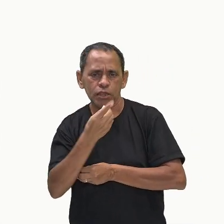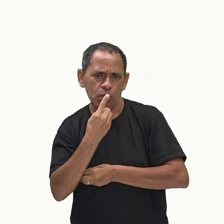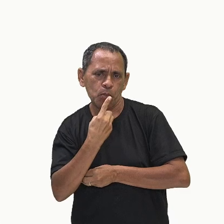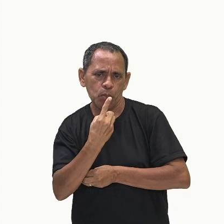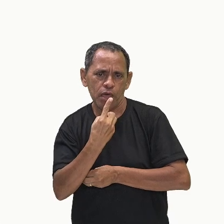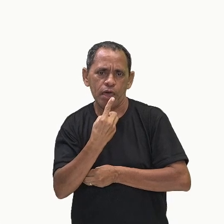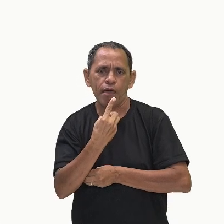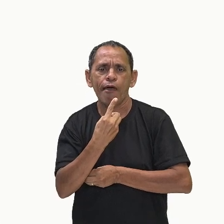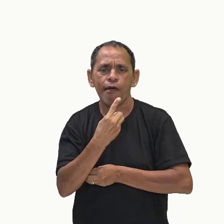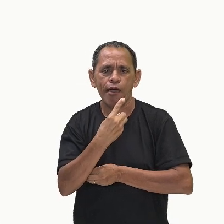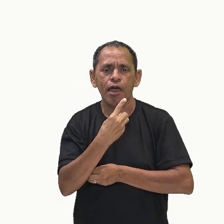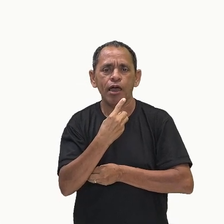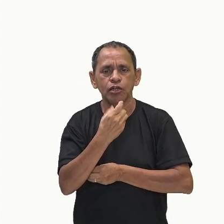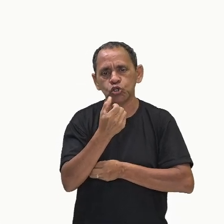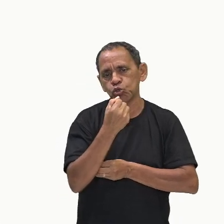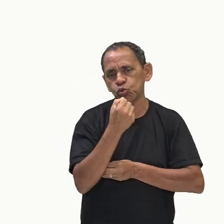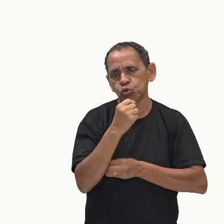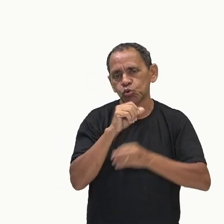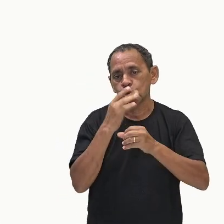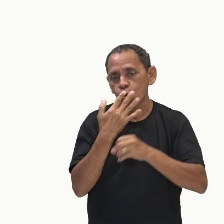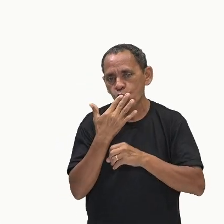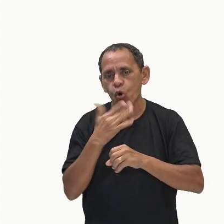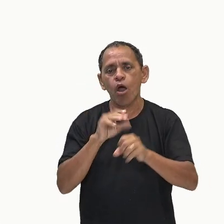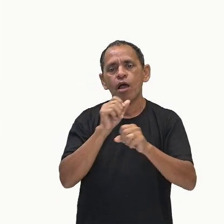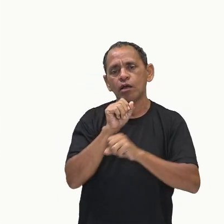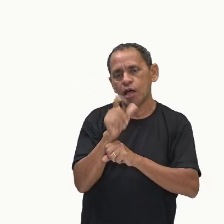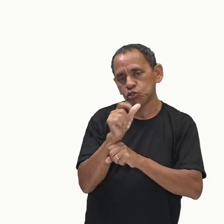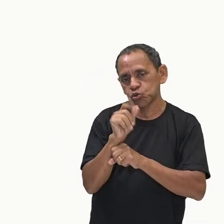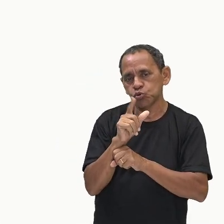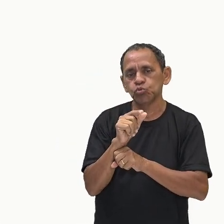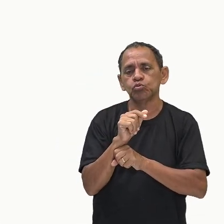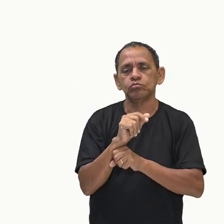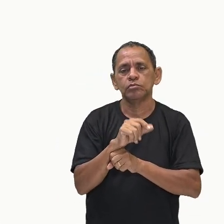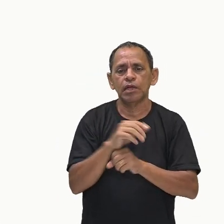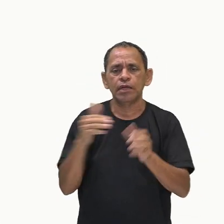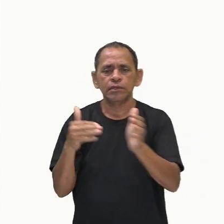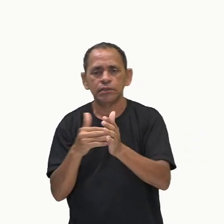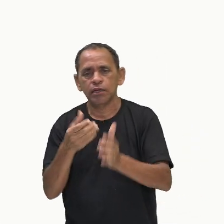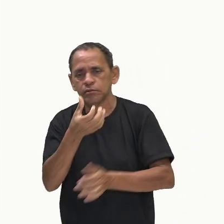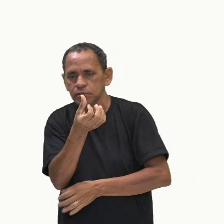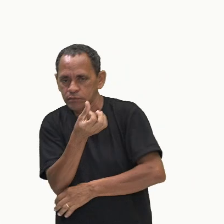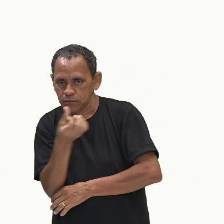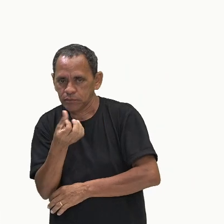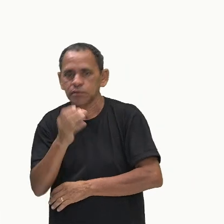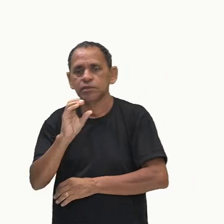430, perto da faixa azul, a 660,